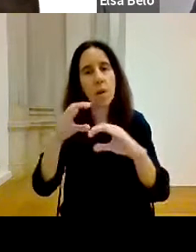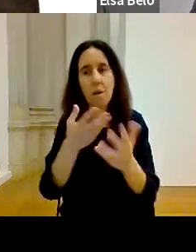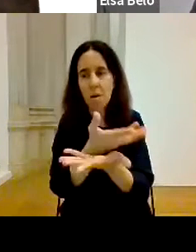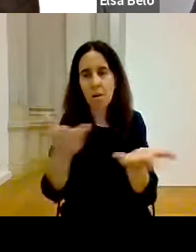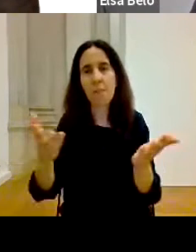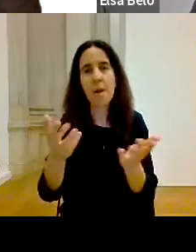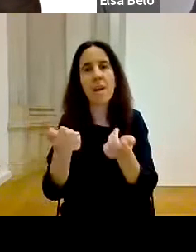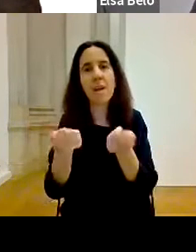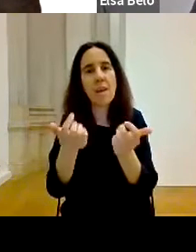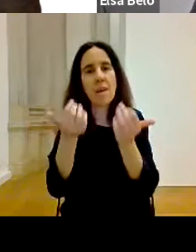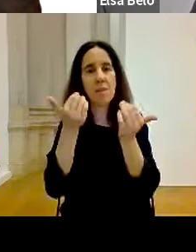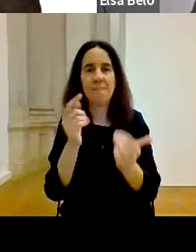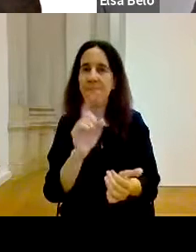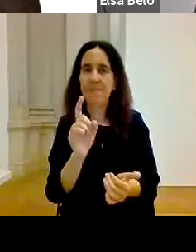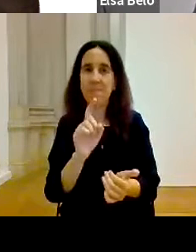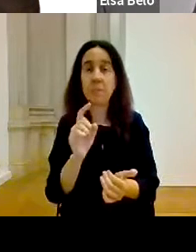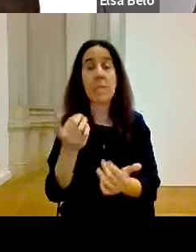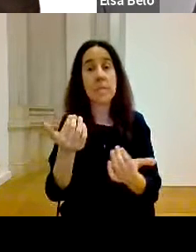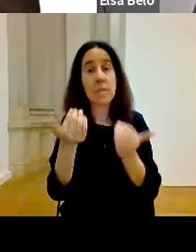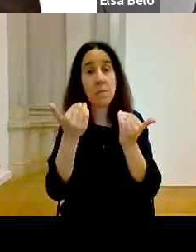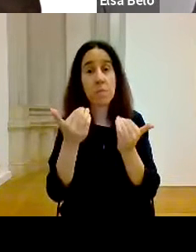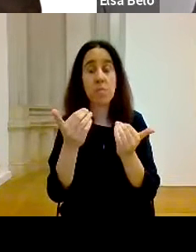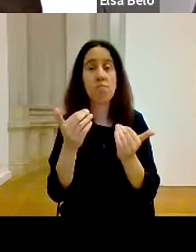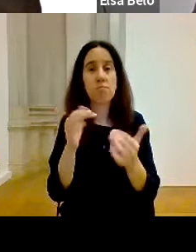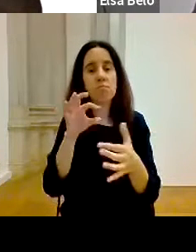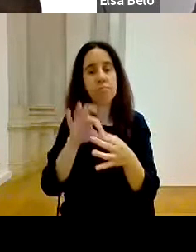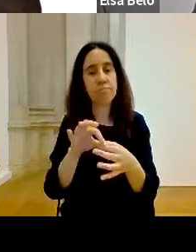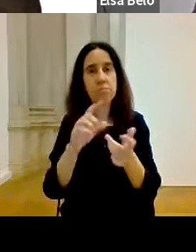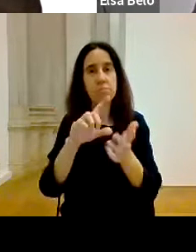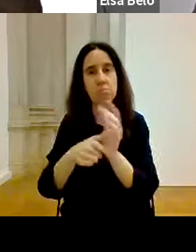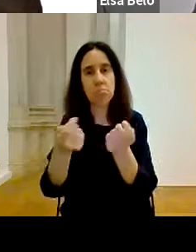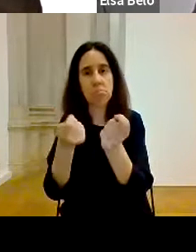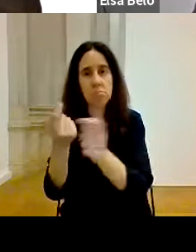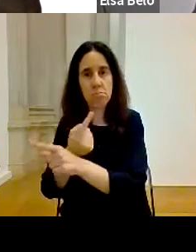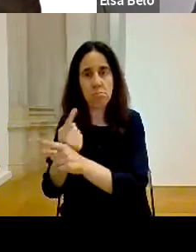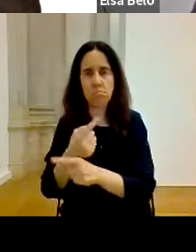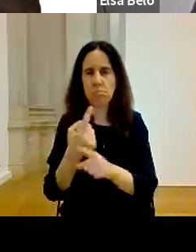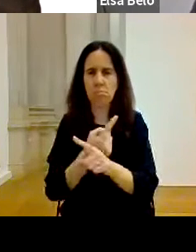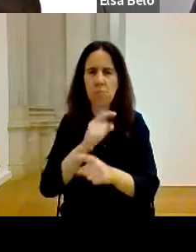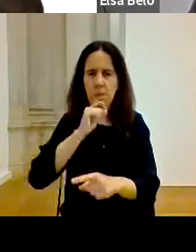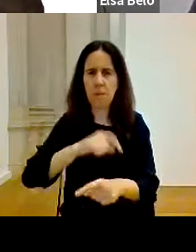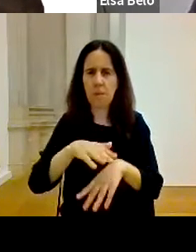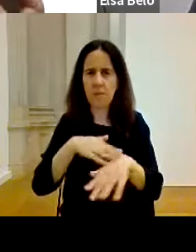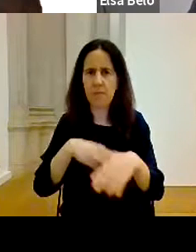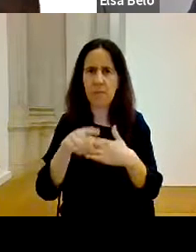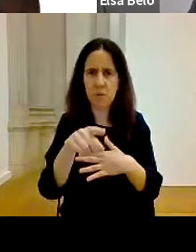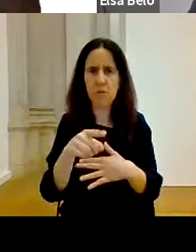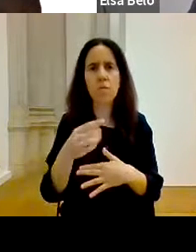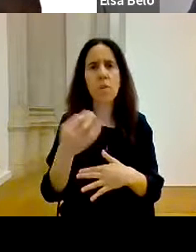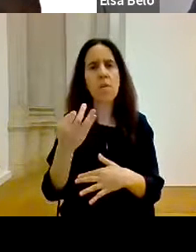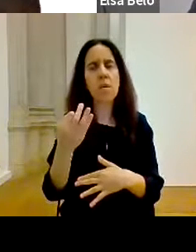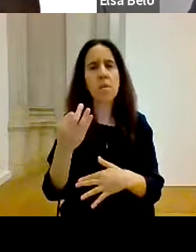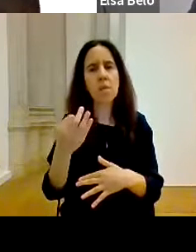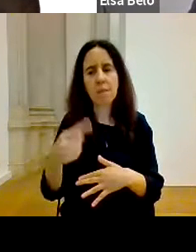gerir informação. E para gerir informação, se for o caso de gestão de projetos, há imensas ferramentas com capacidade para fazer isso, em que nos tratam todo